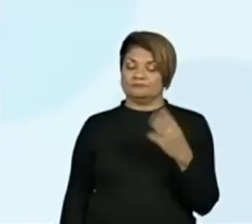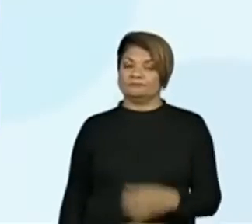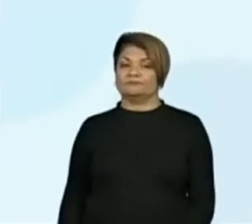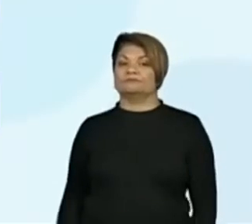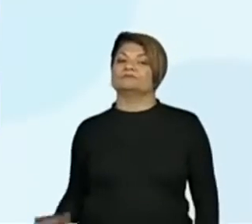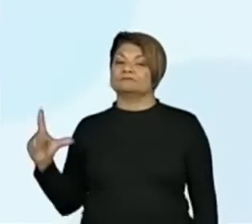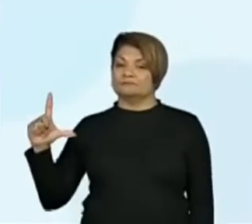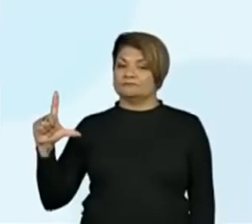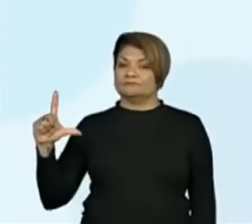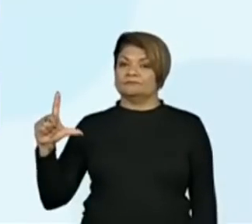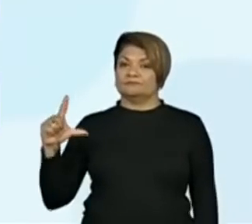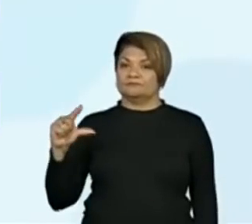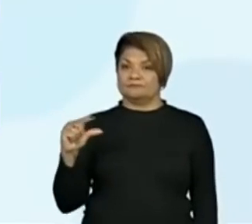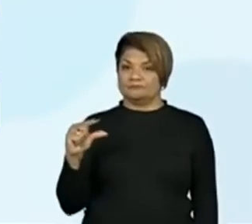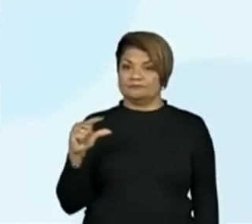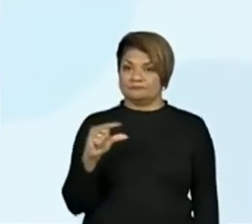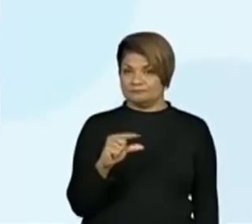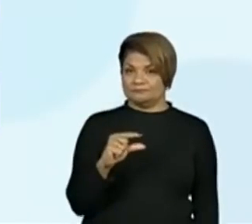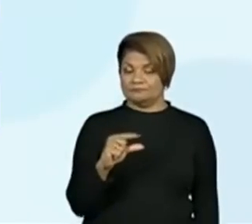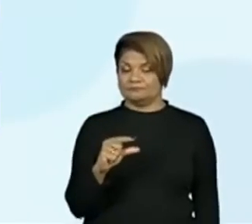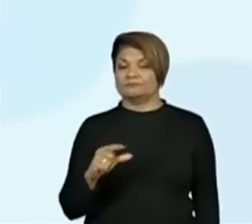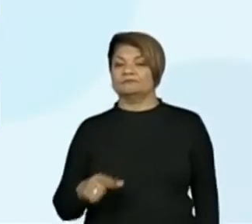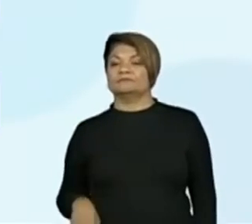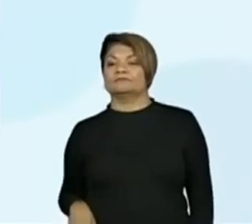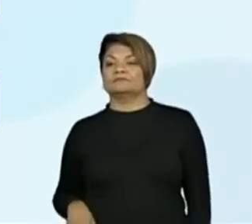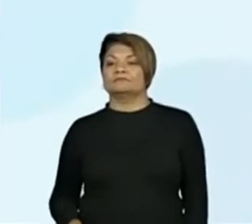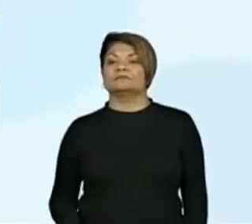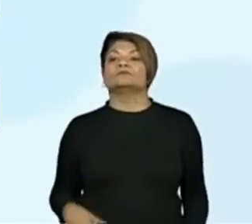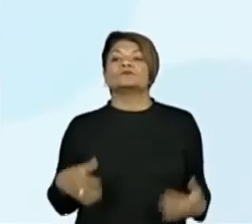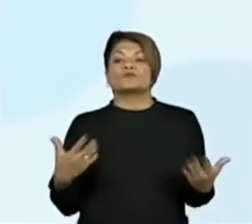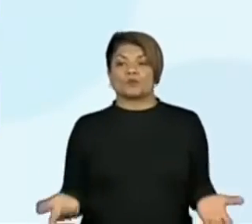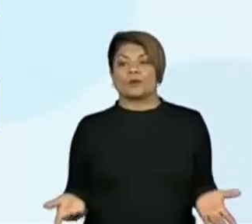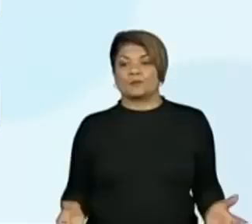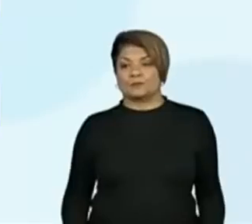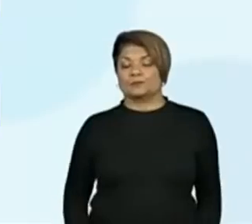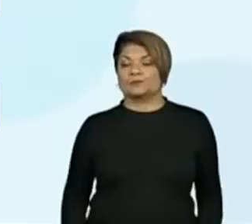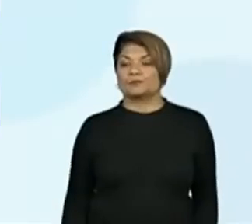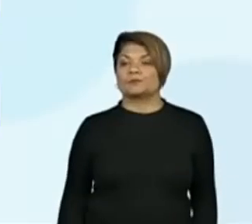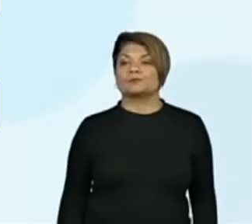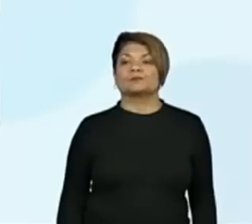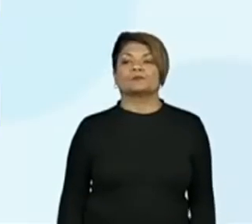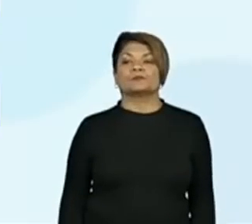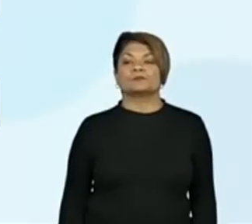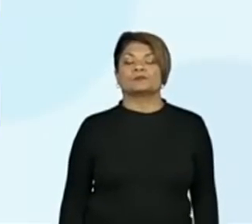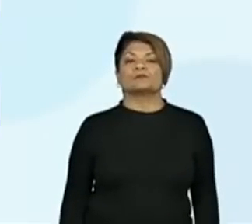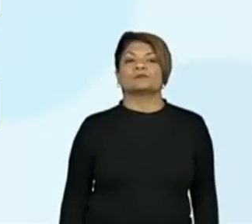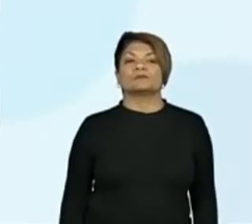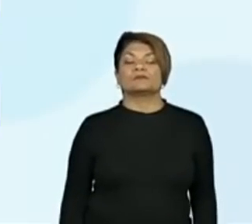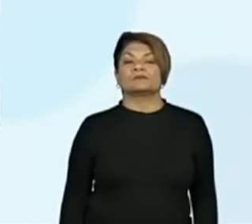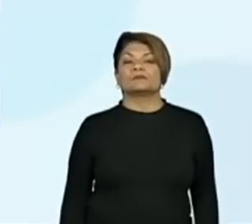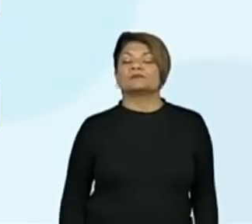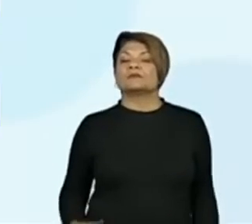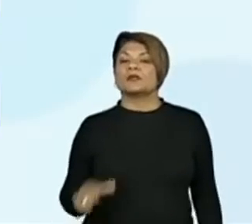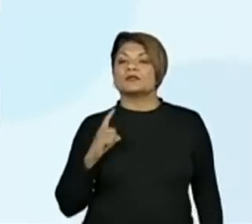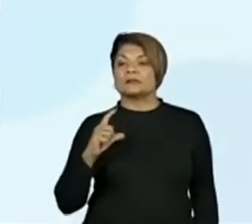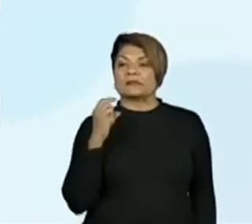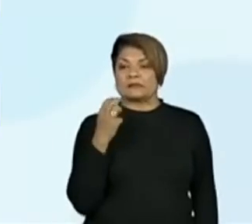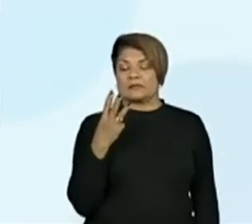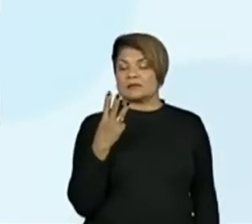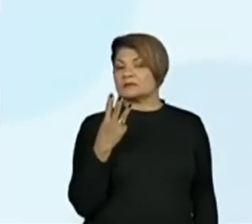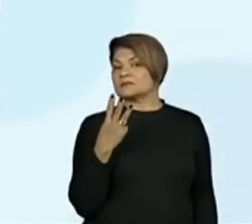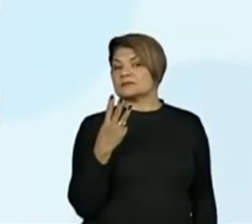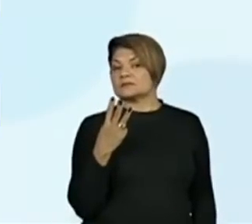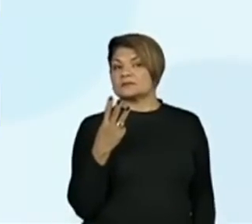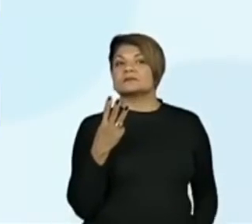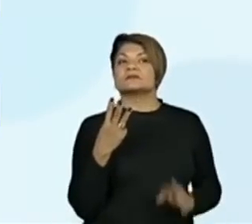Qual vem agora, galera? Vamos lá, turminha. Eu acho que é o número que tem os três algarismos. O Guilherme está